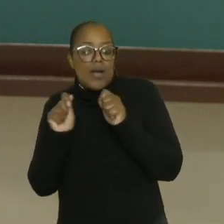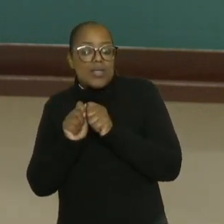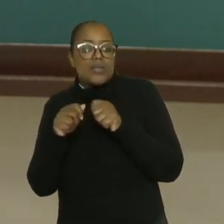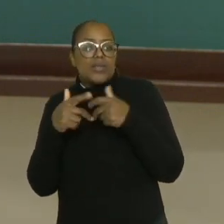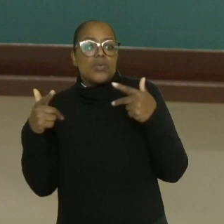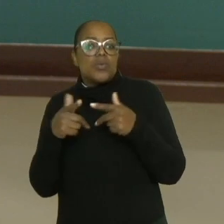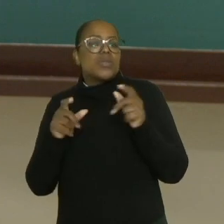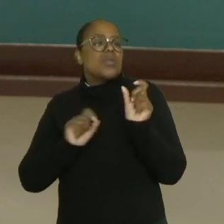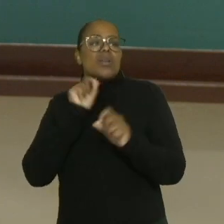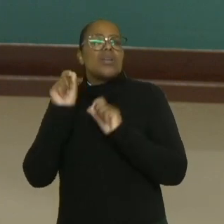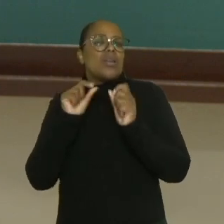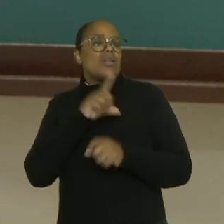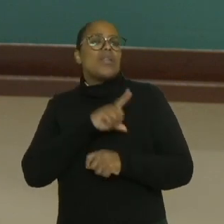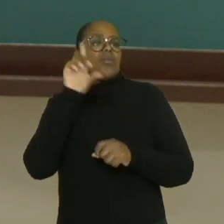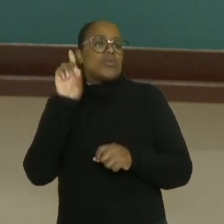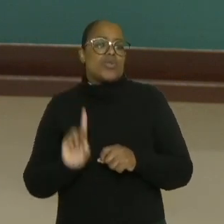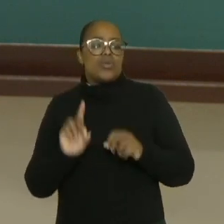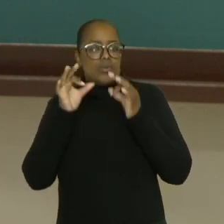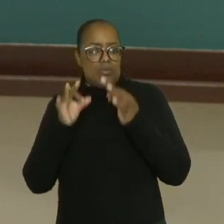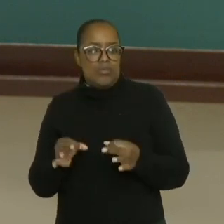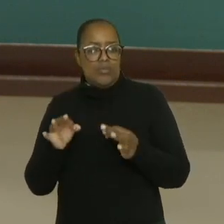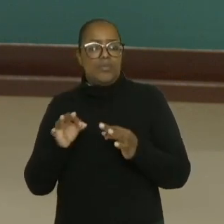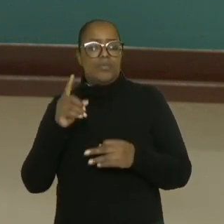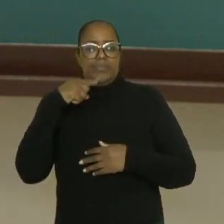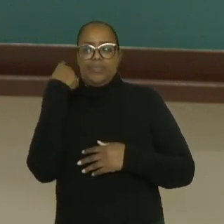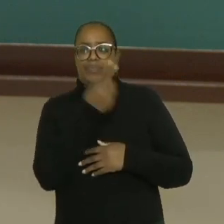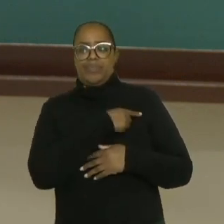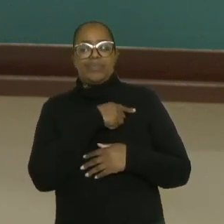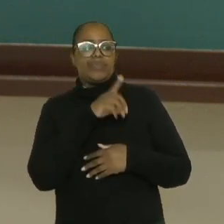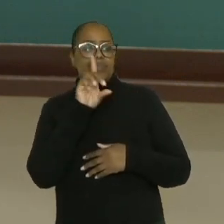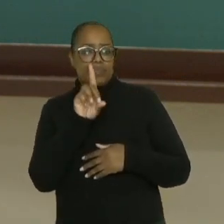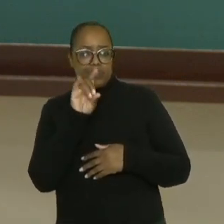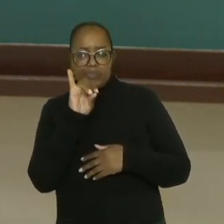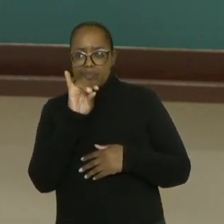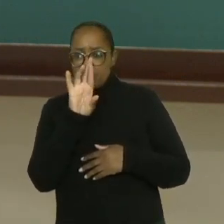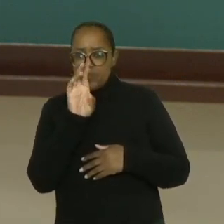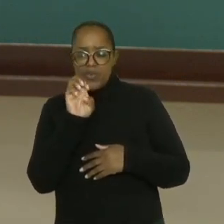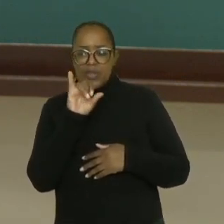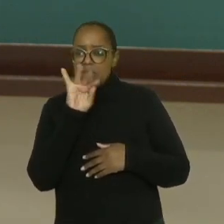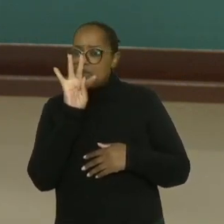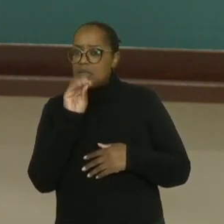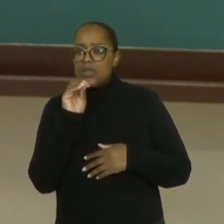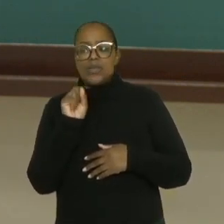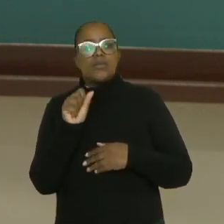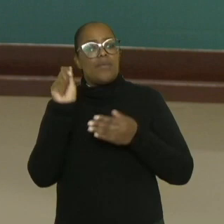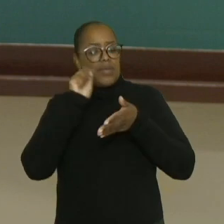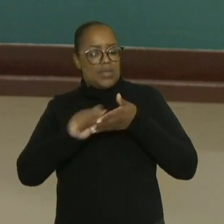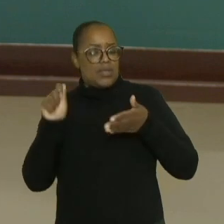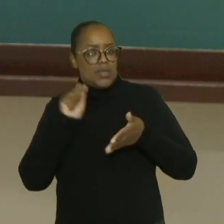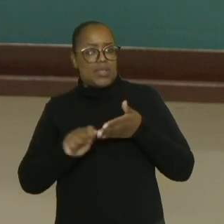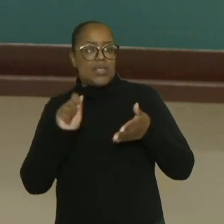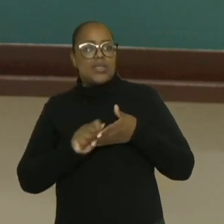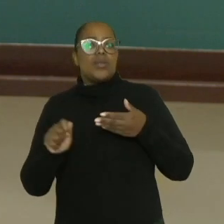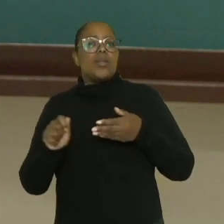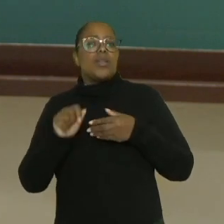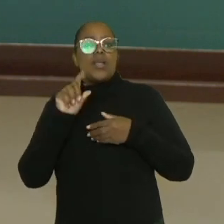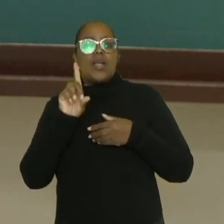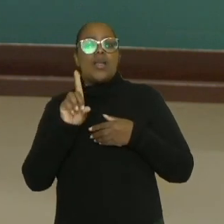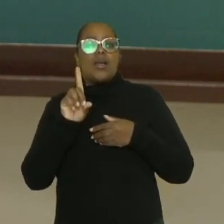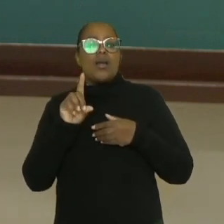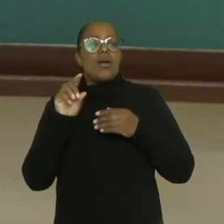tem aqueles direitos, então. E esses nossos direitos vão estar elaborados, descritos na Constituição